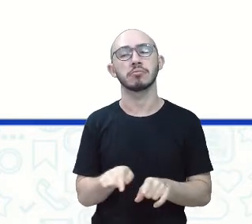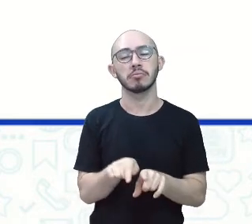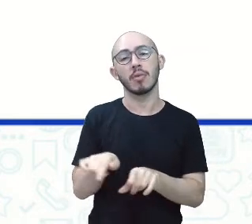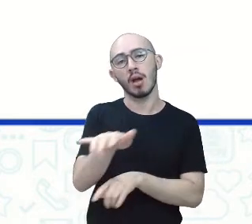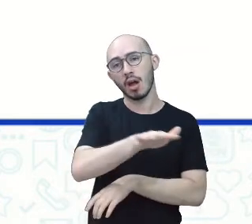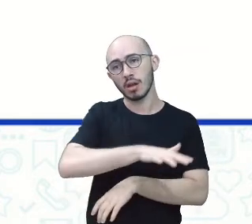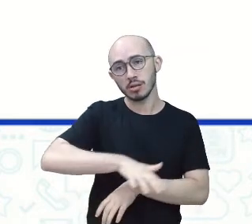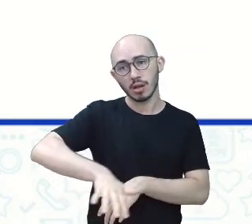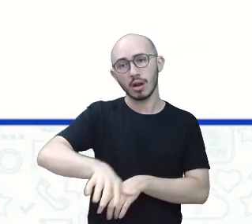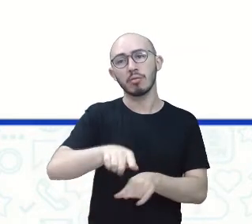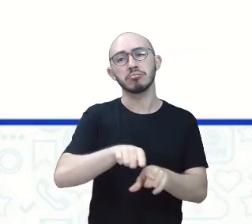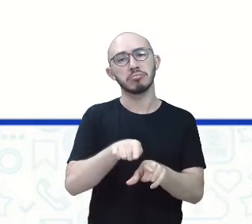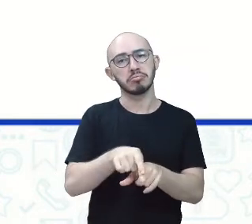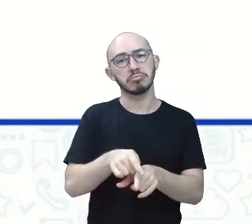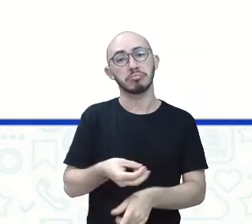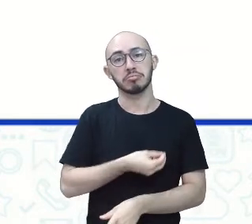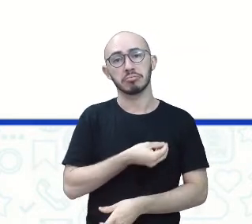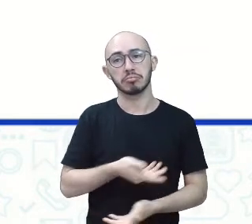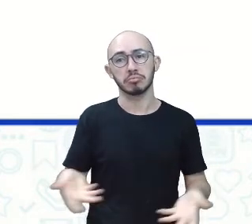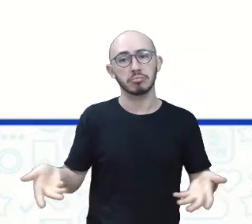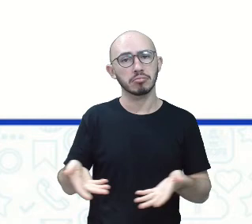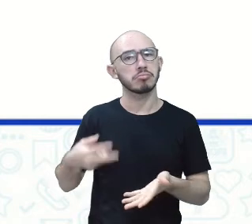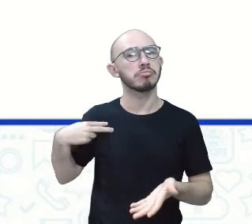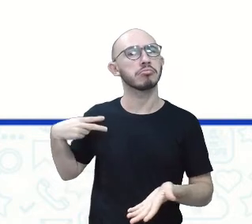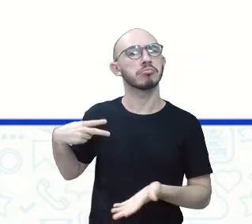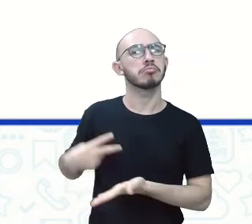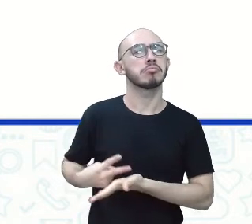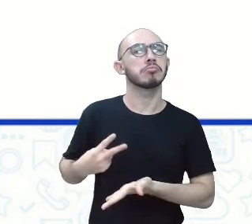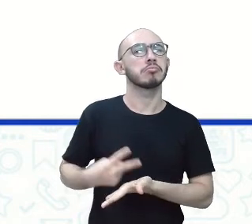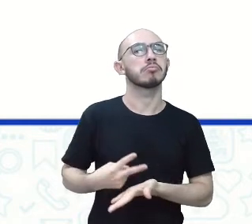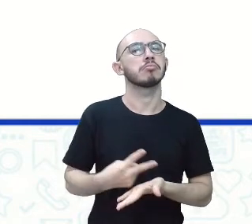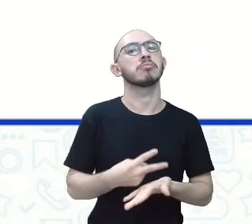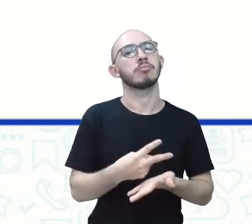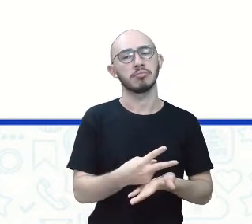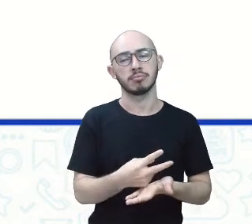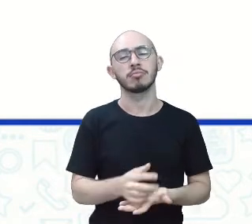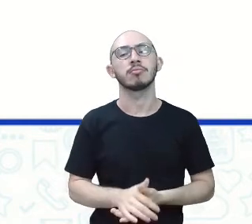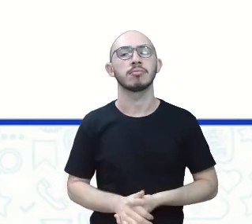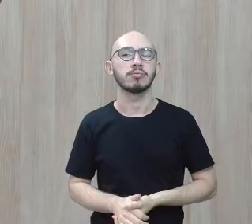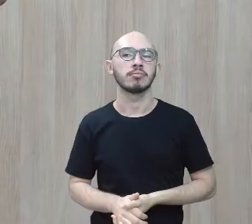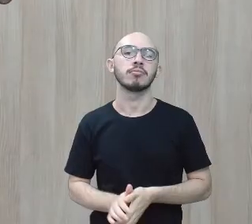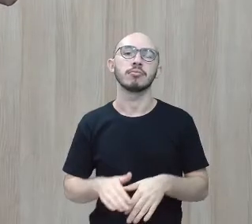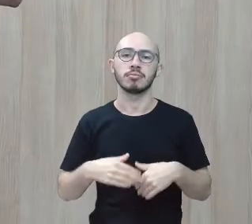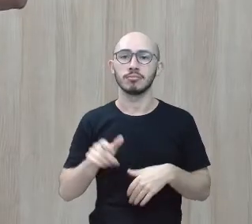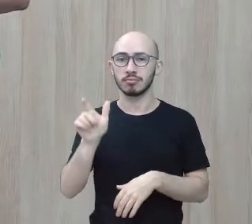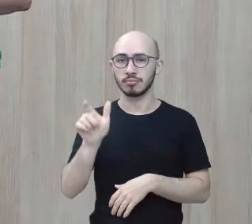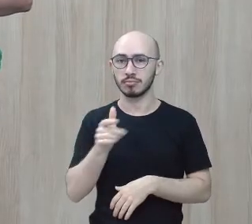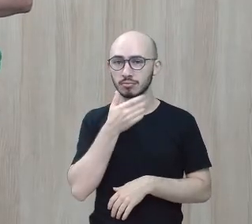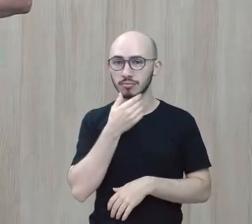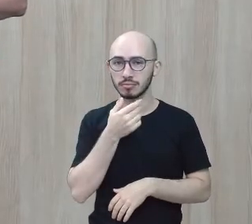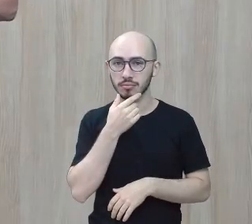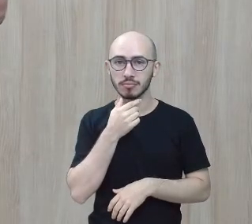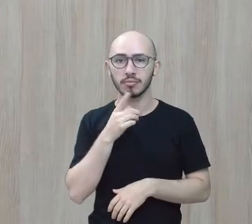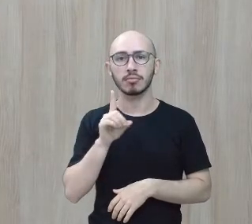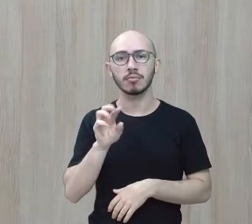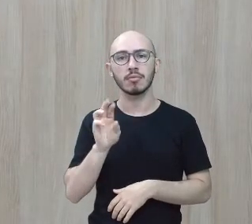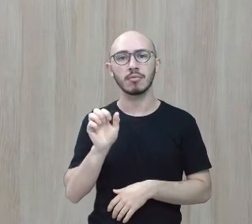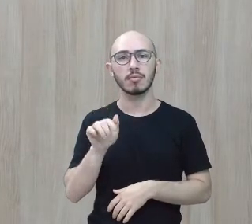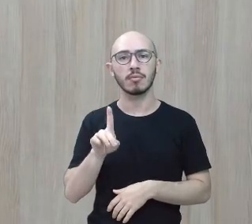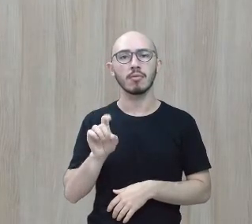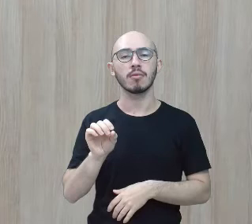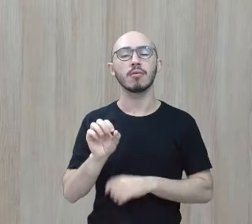universalidade e a atualidade permanente de seus textos. Então, Carlos Drummond de Andrade, ele